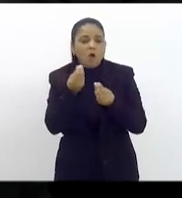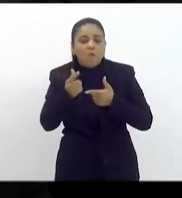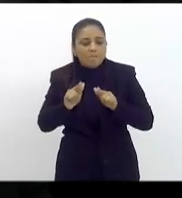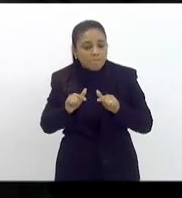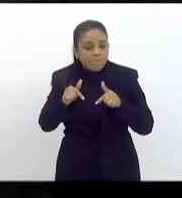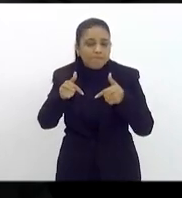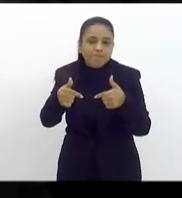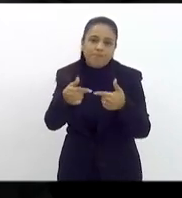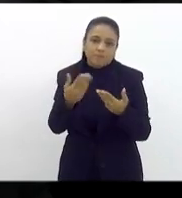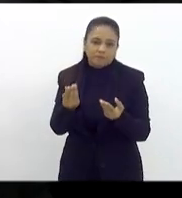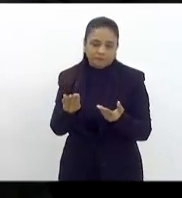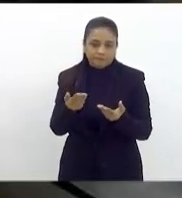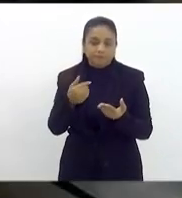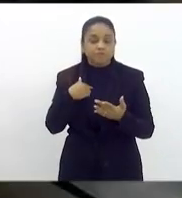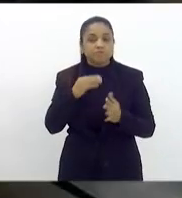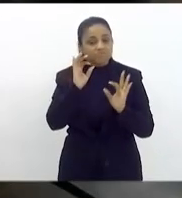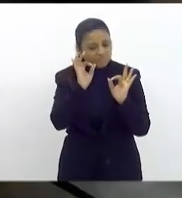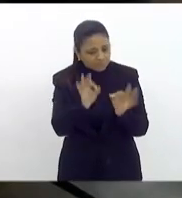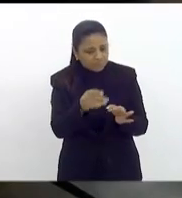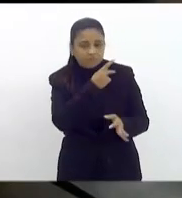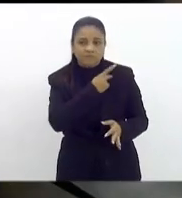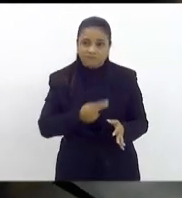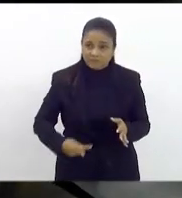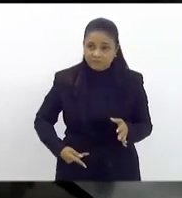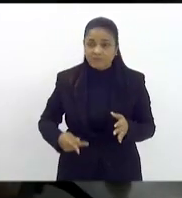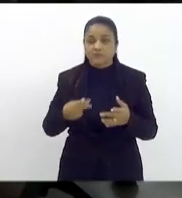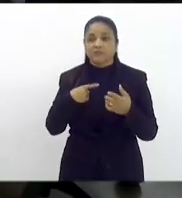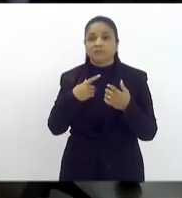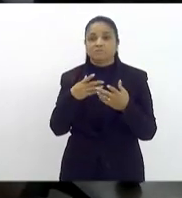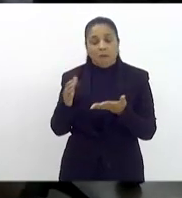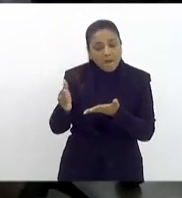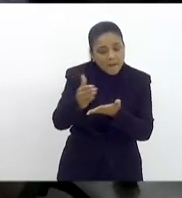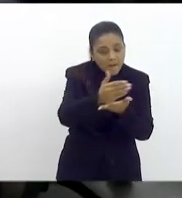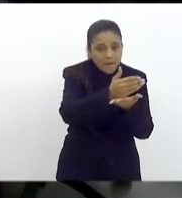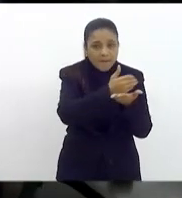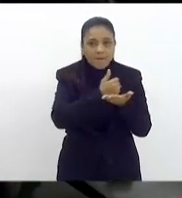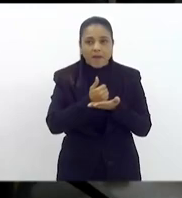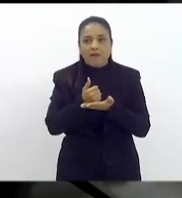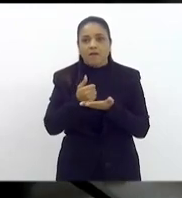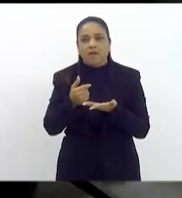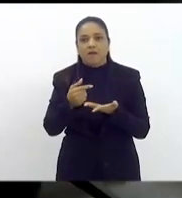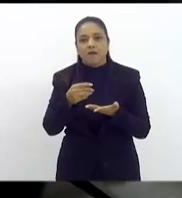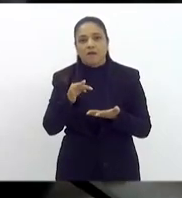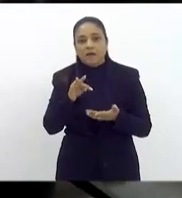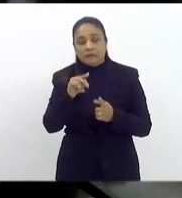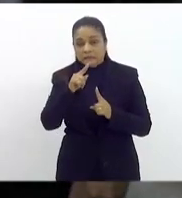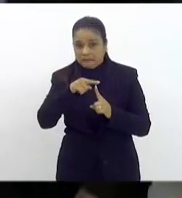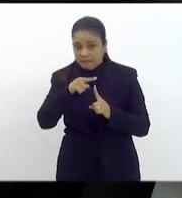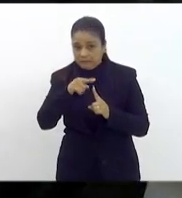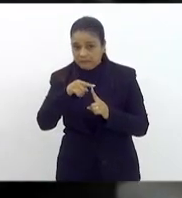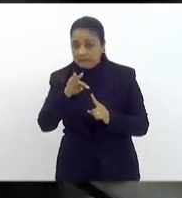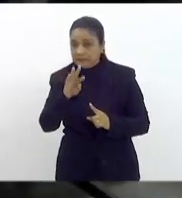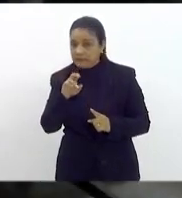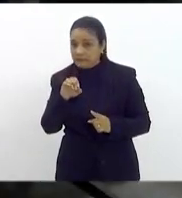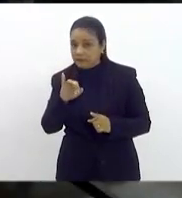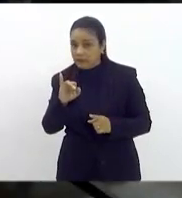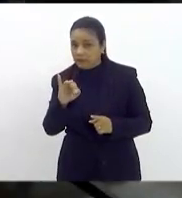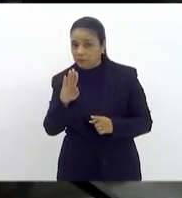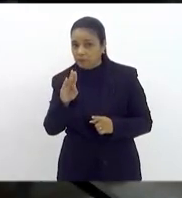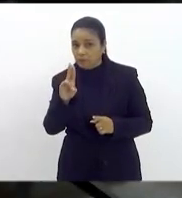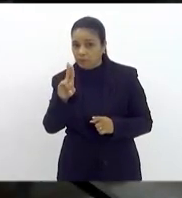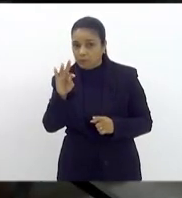ainda a questão, presidente, na verdade, a parte tributária aí, na, o que vai definir se